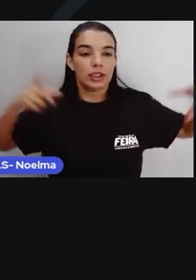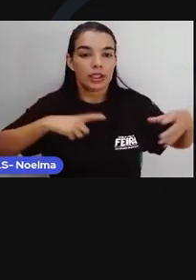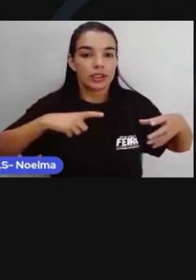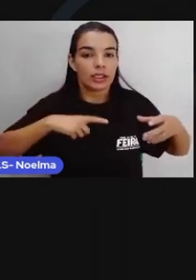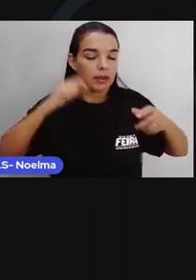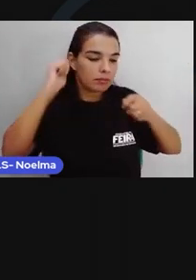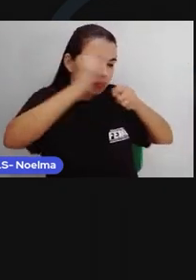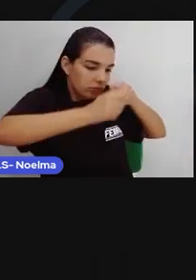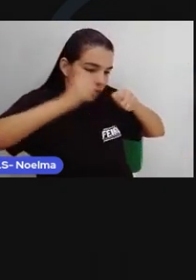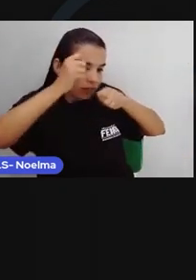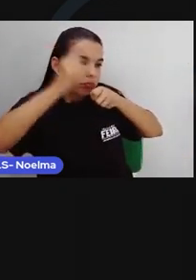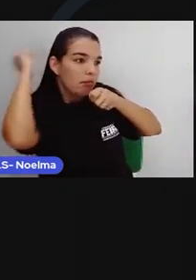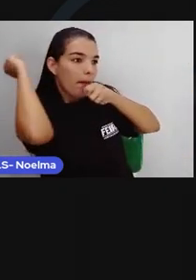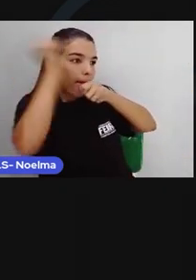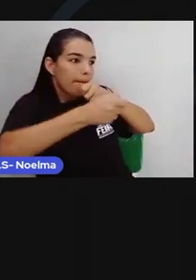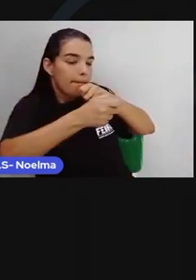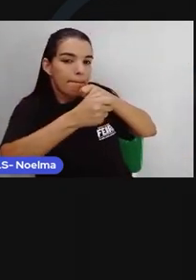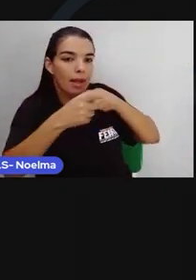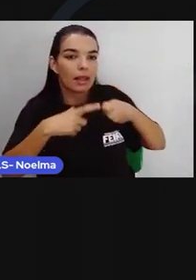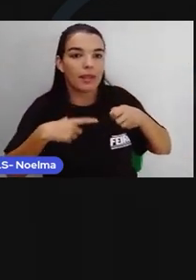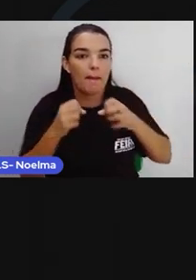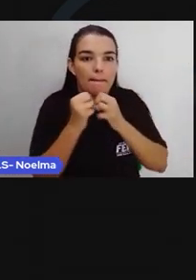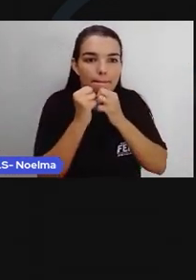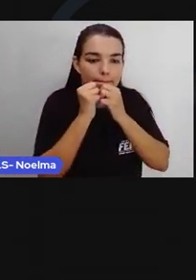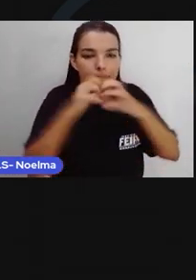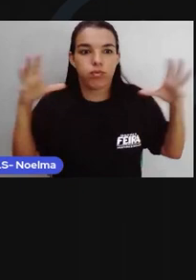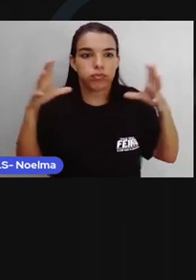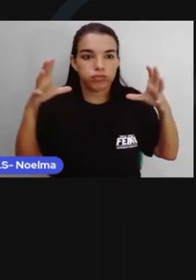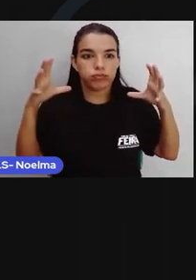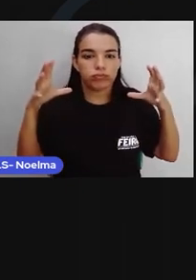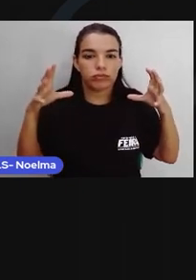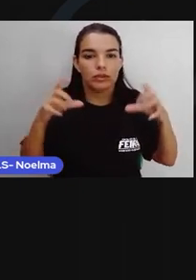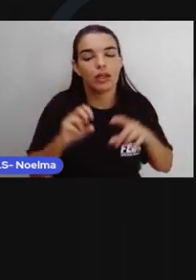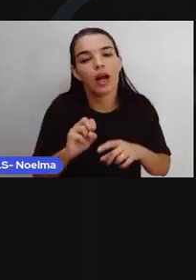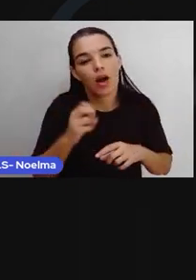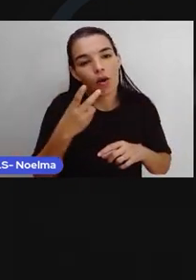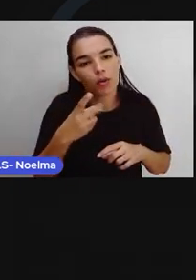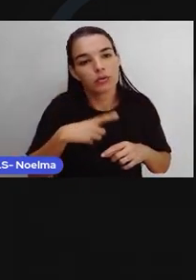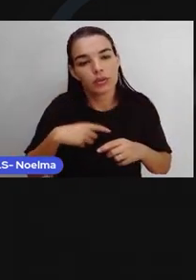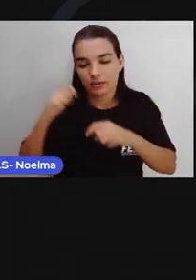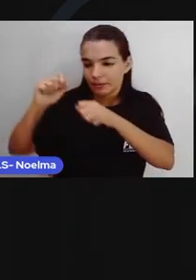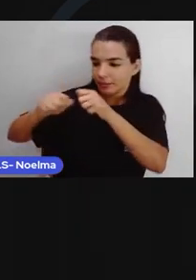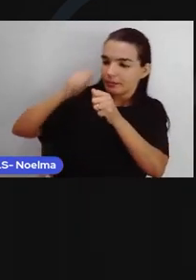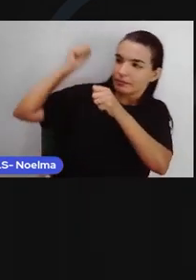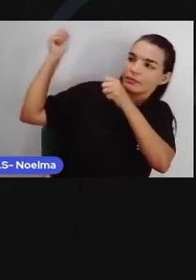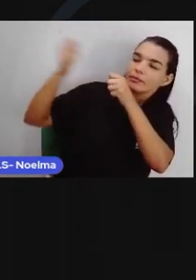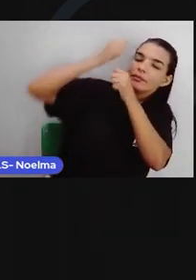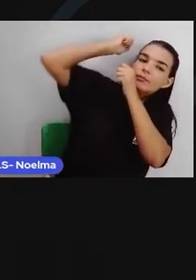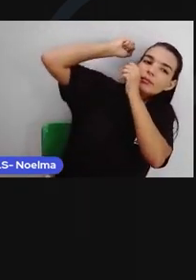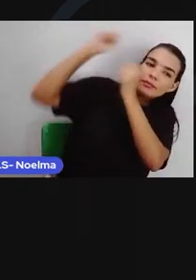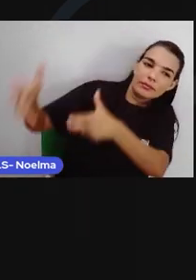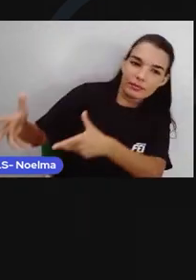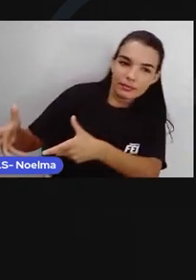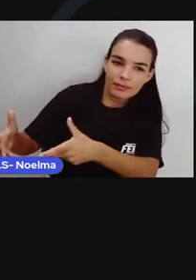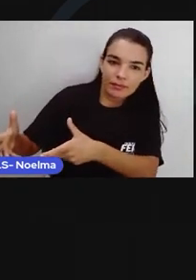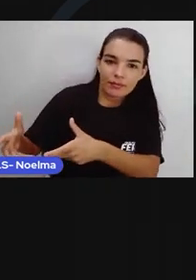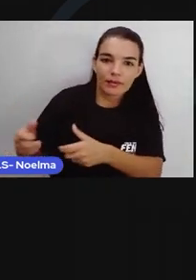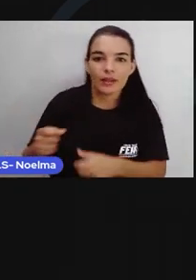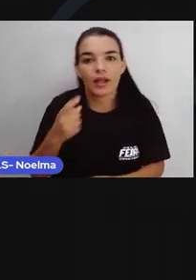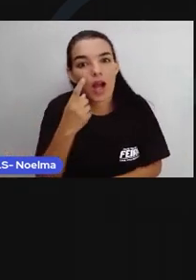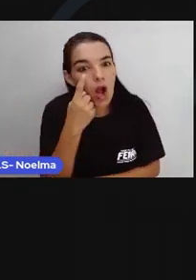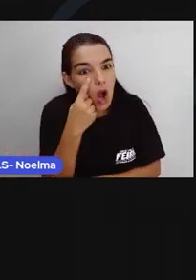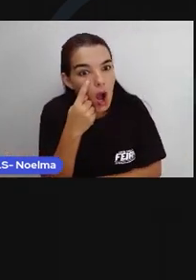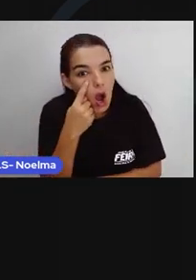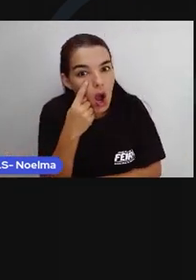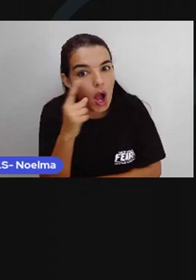ele pescando com bomba. Ou então com tarrafa. Olha aqui, essas crianças. Não